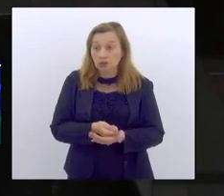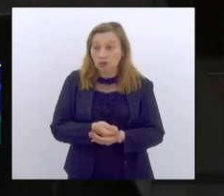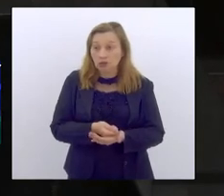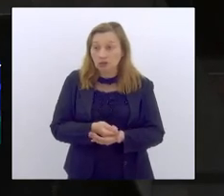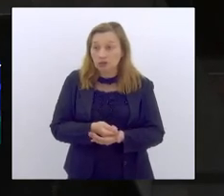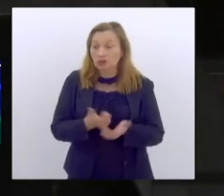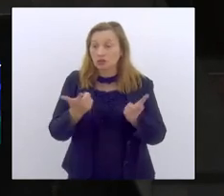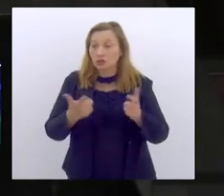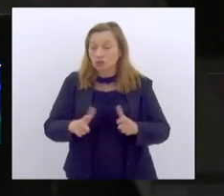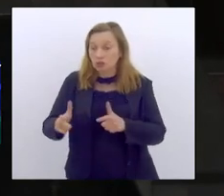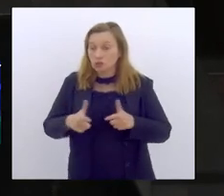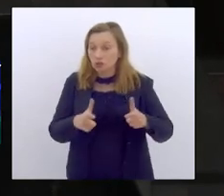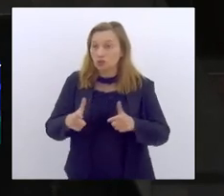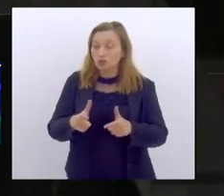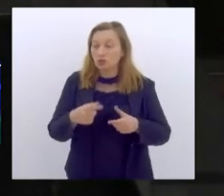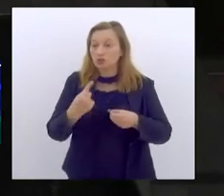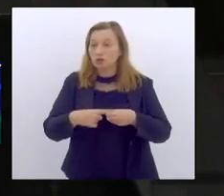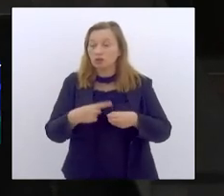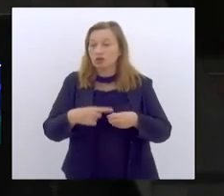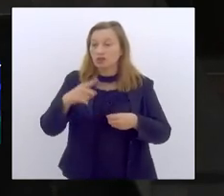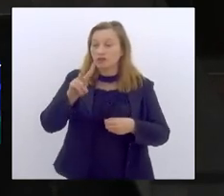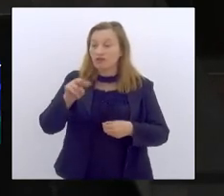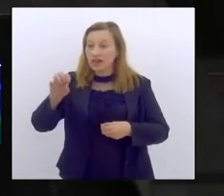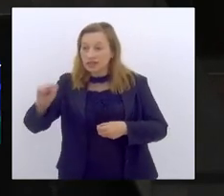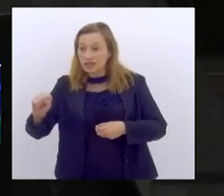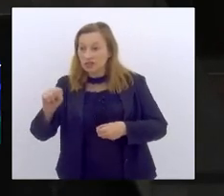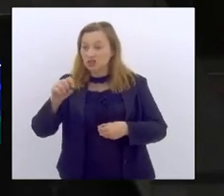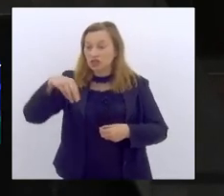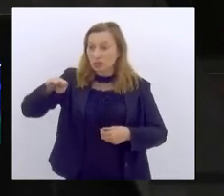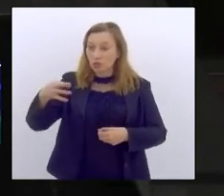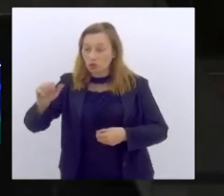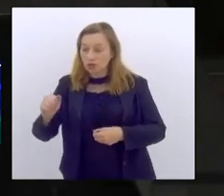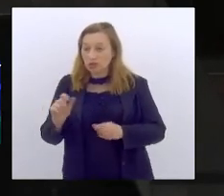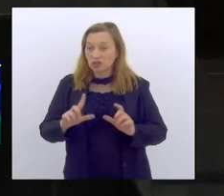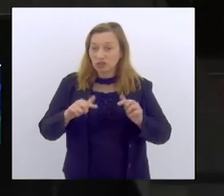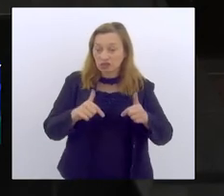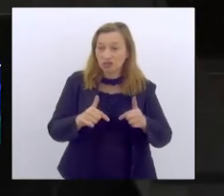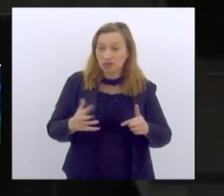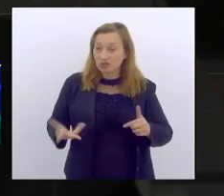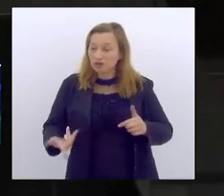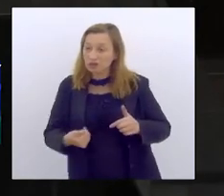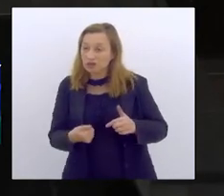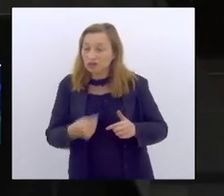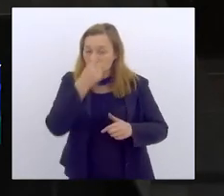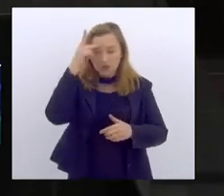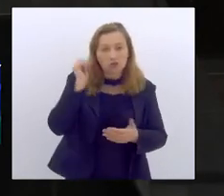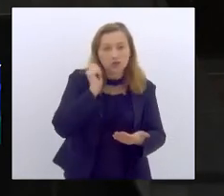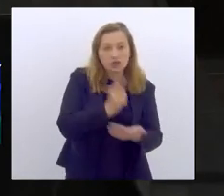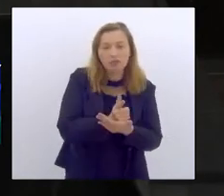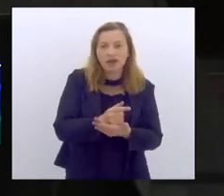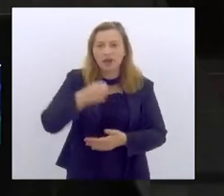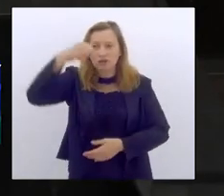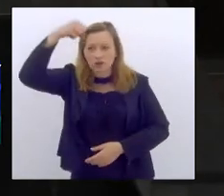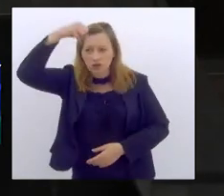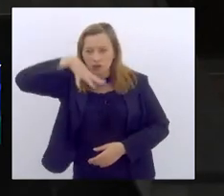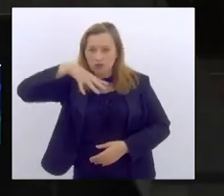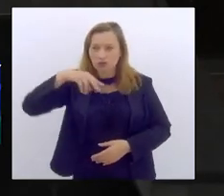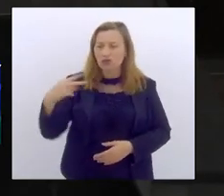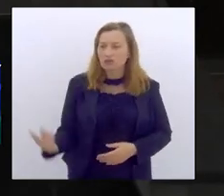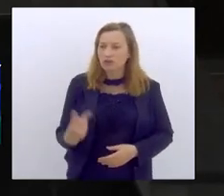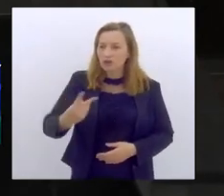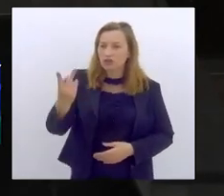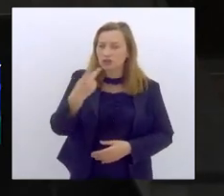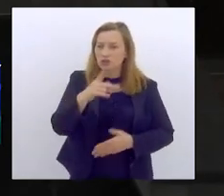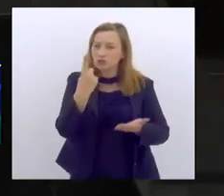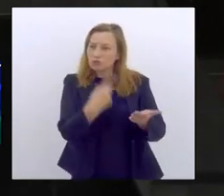que esta localidade no bairro de Várzea das Moças seja atendida com dignidade presidente que pagam suas contas de luz honrou